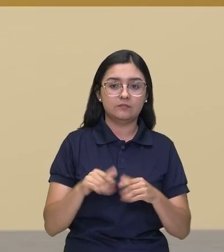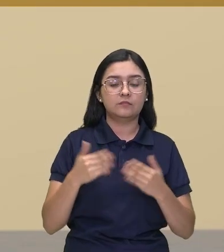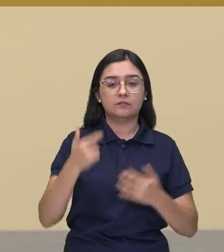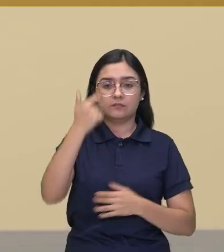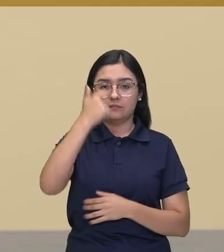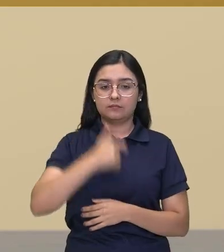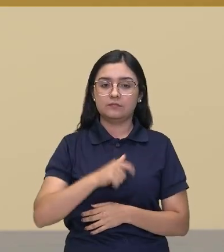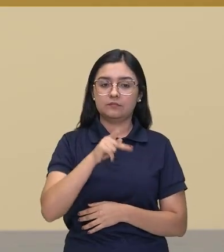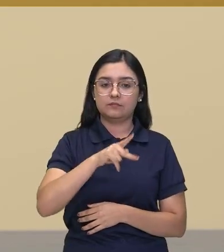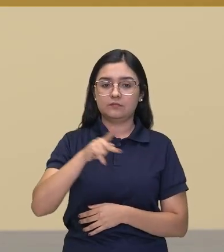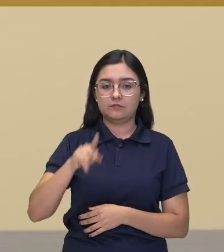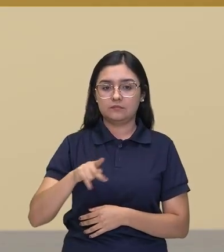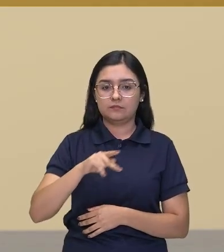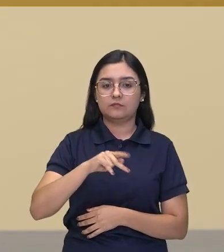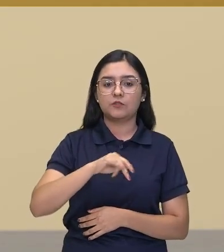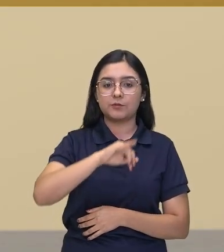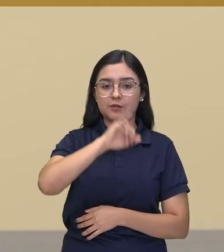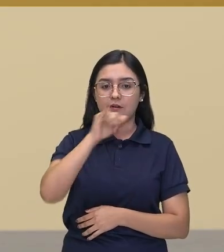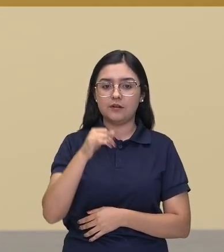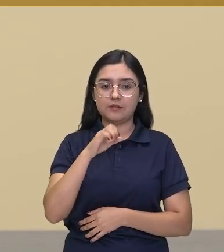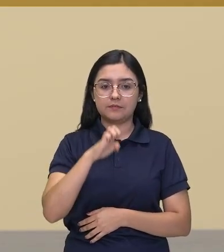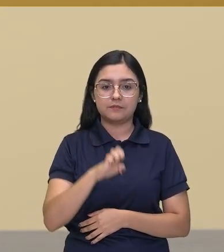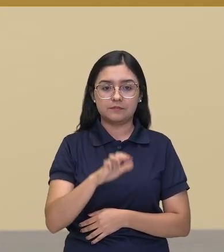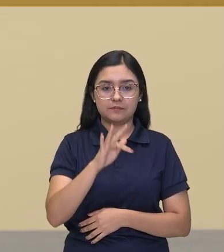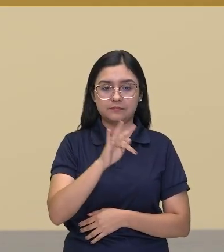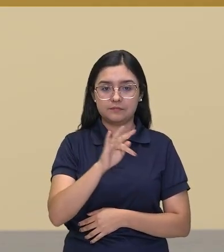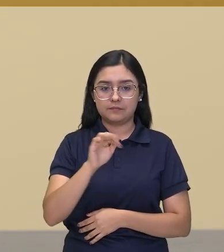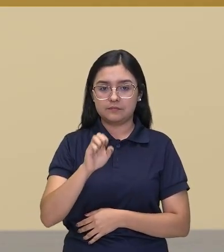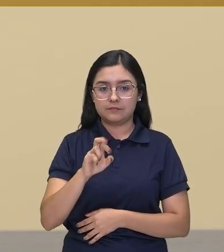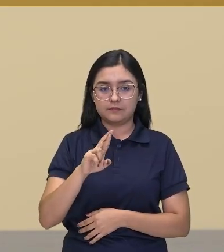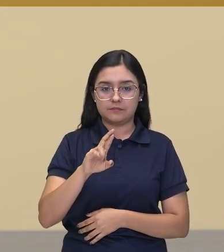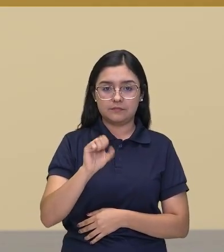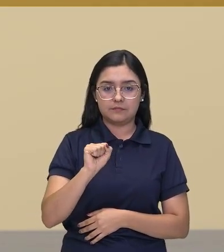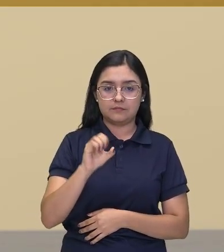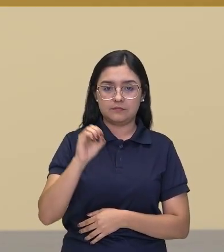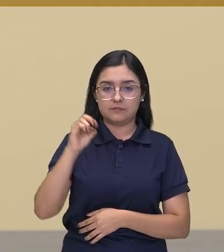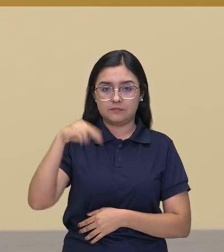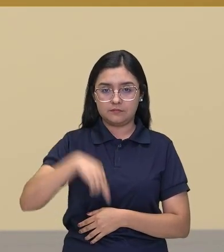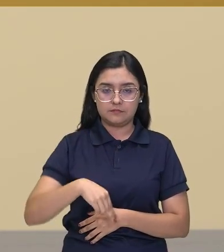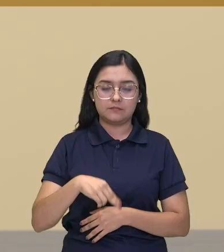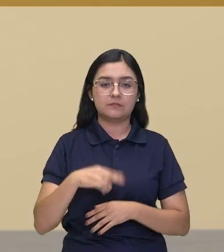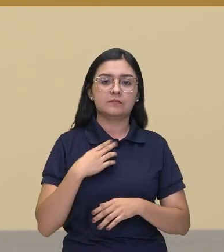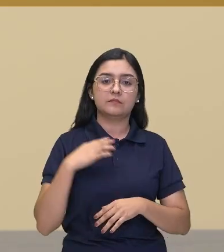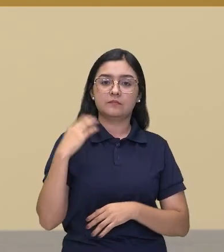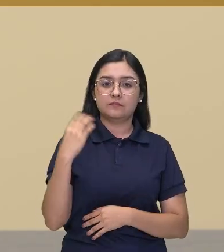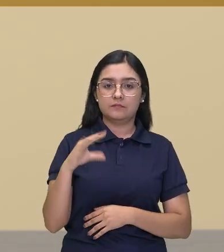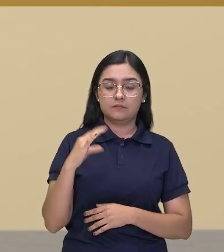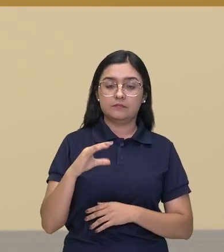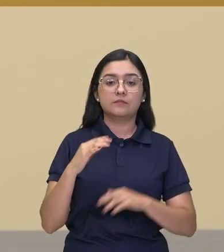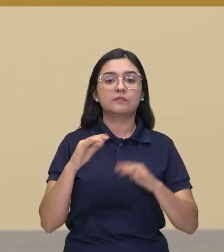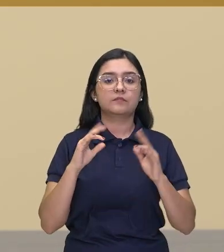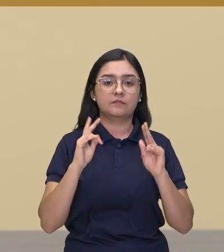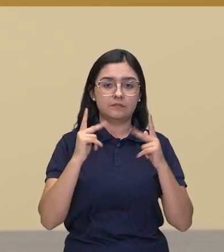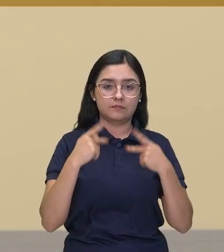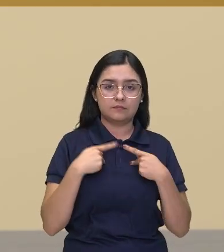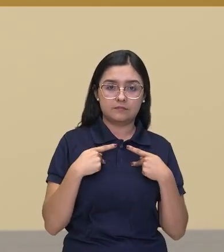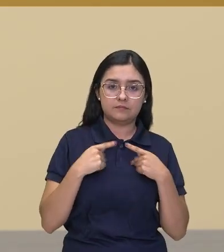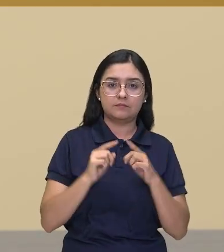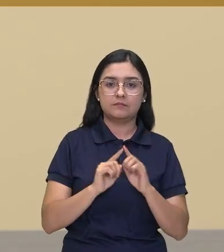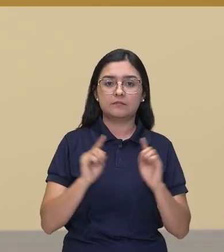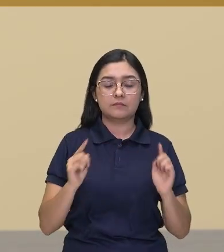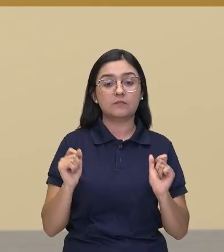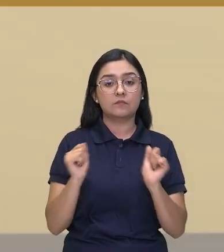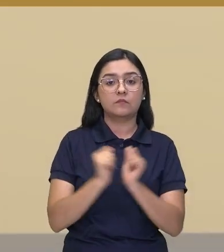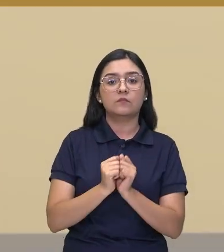professor Jefferson, estou com vocês aí nessa IFA aqui de Ciências Humanas, mas como vocês sabem, a gente nunca está sozinho, não é meu,